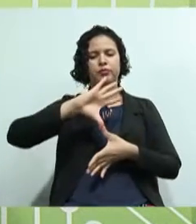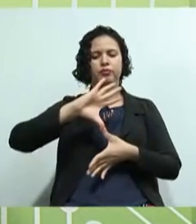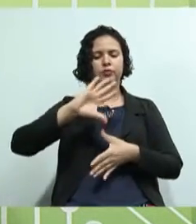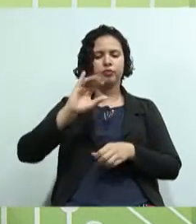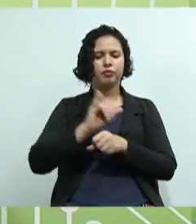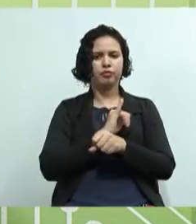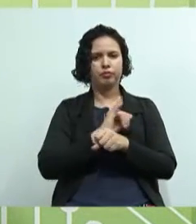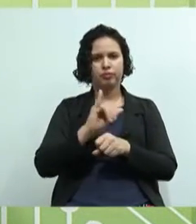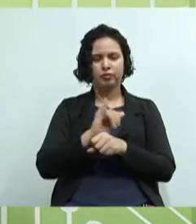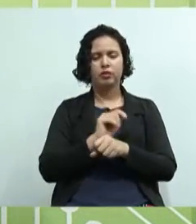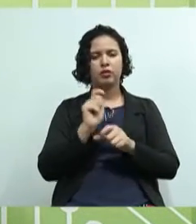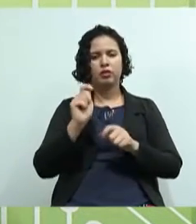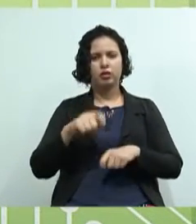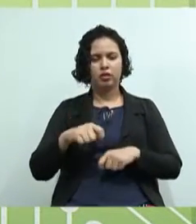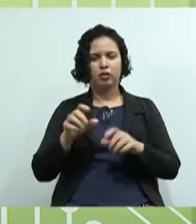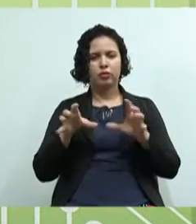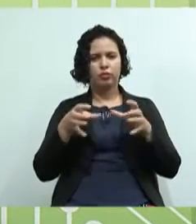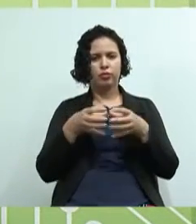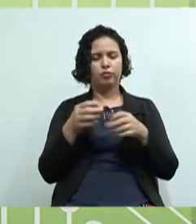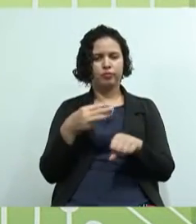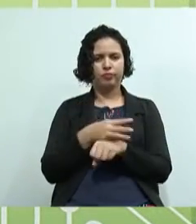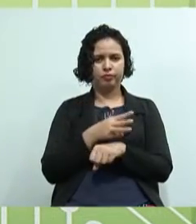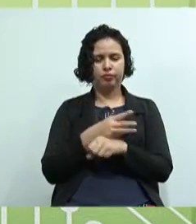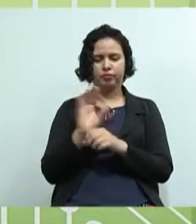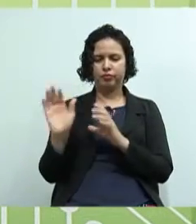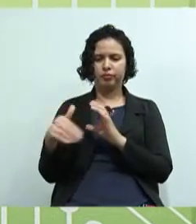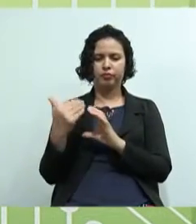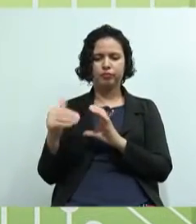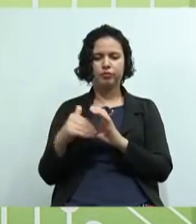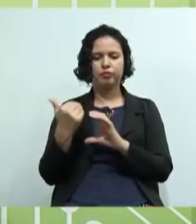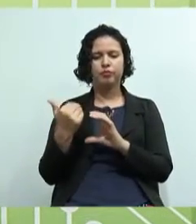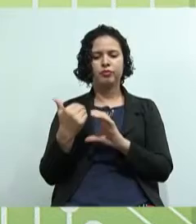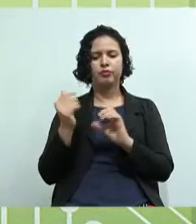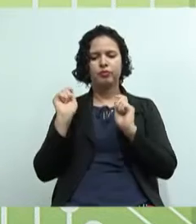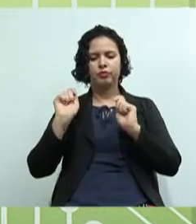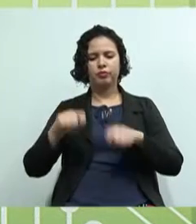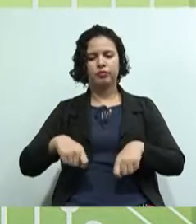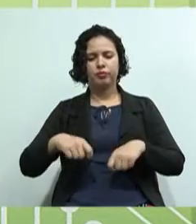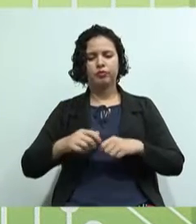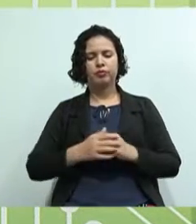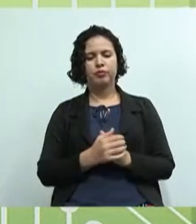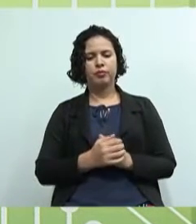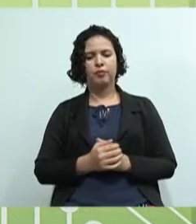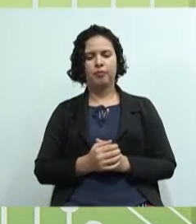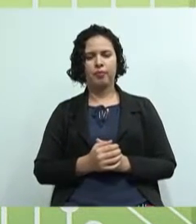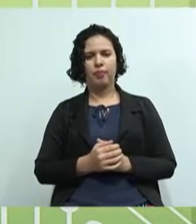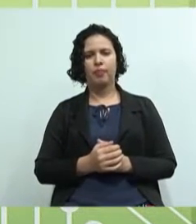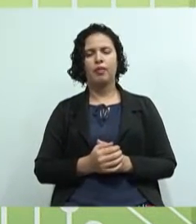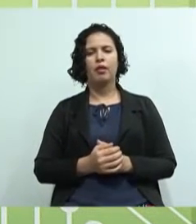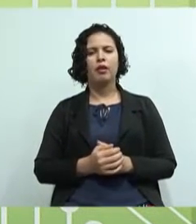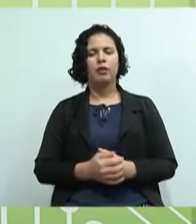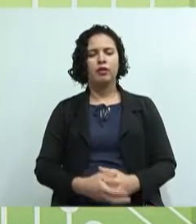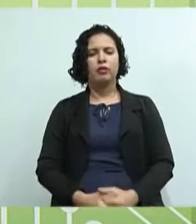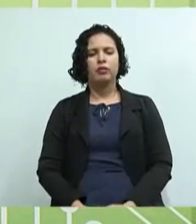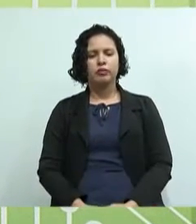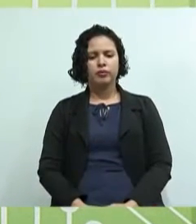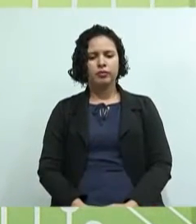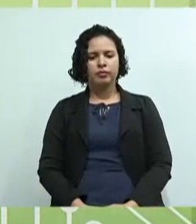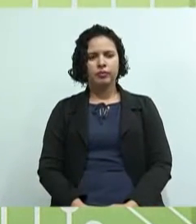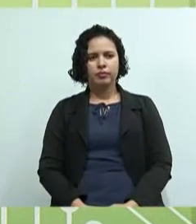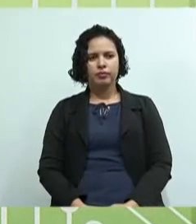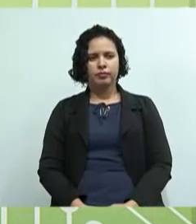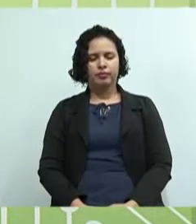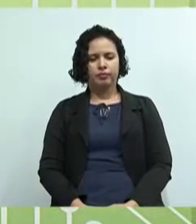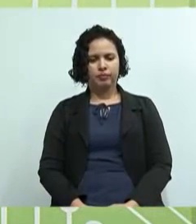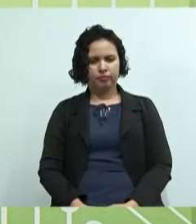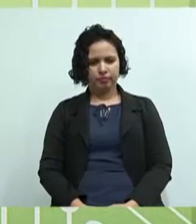Os professores podem mandar aí no grupo que nós estamos totalmente atentos aqui assim que elas estiverem prontas, tá bom? Antes de falar do